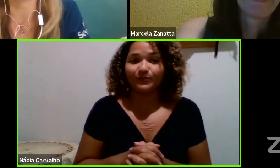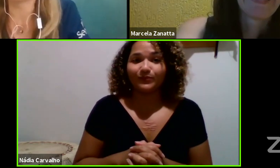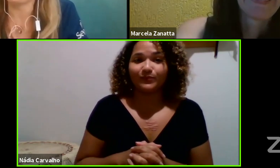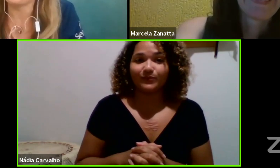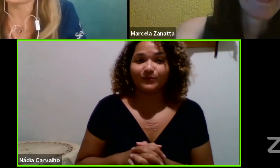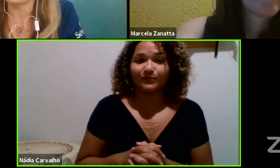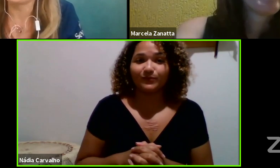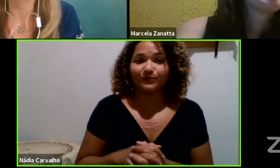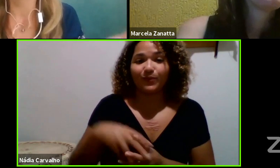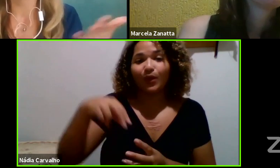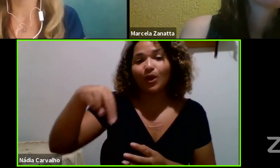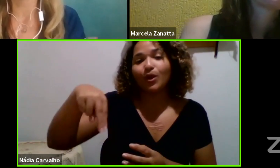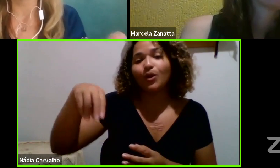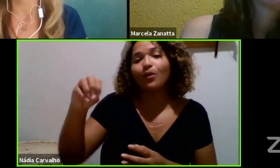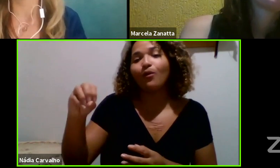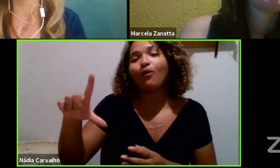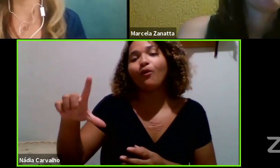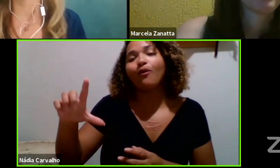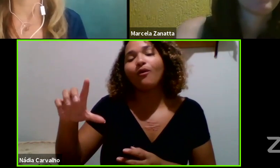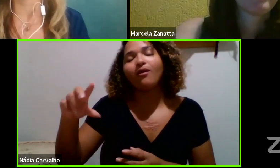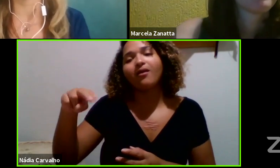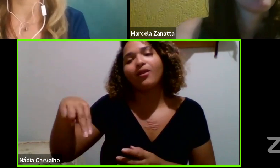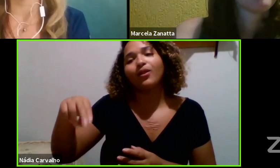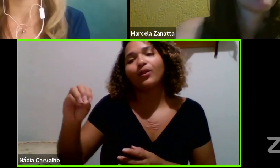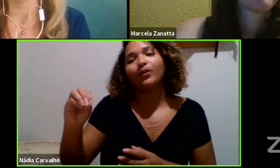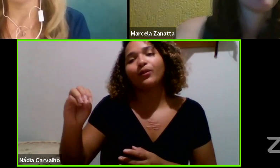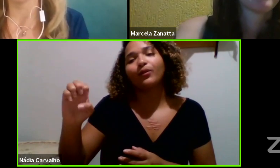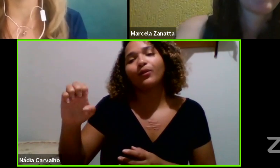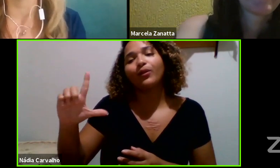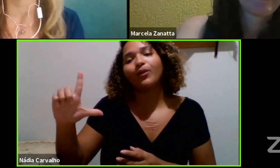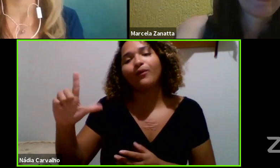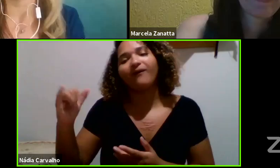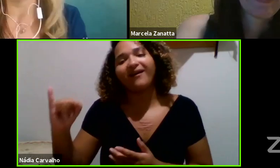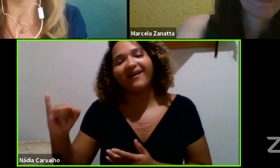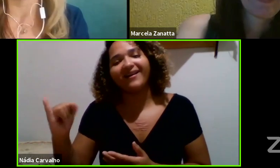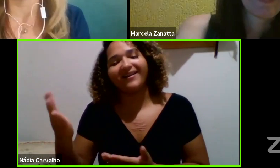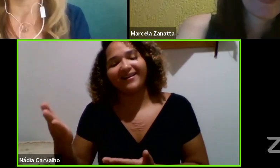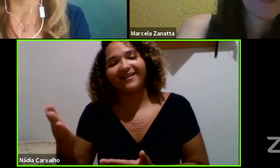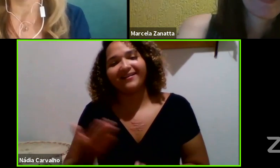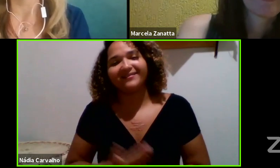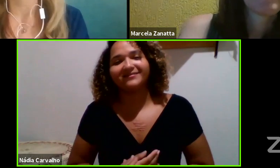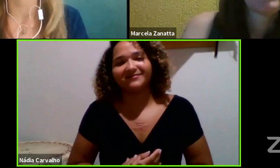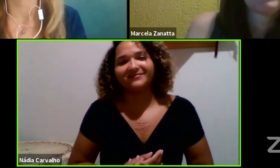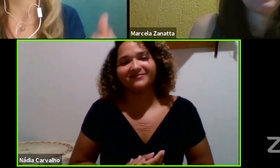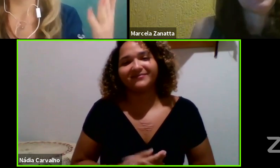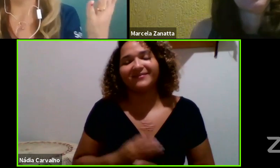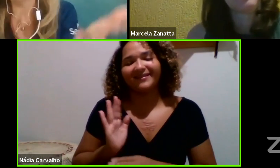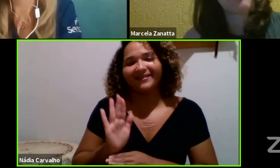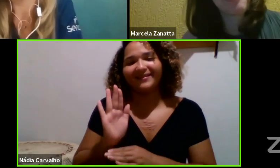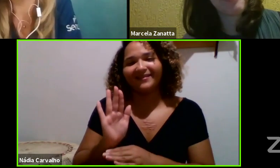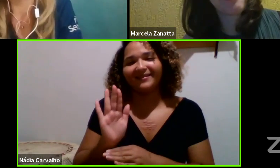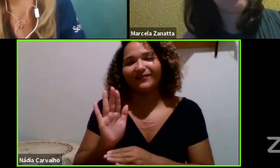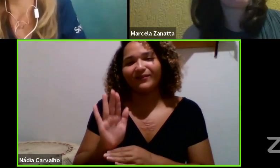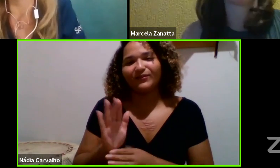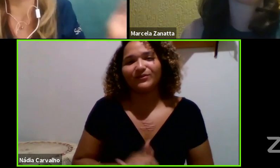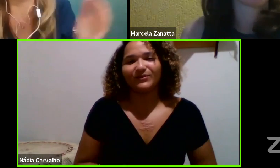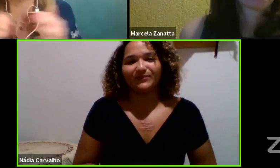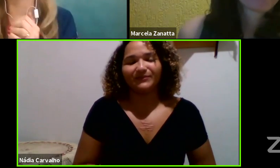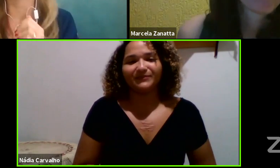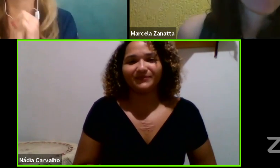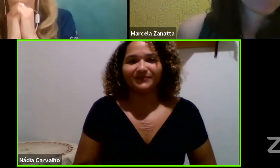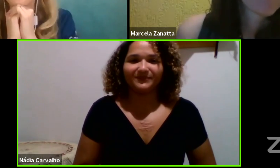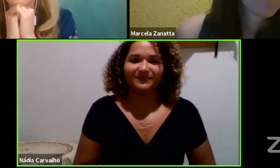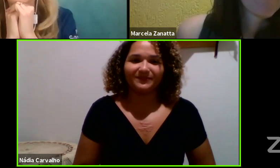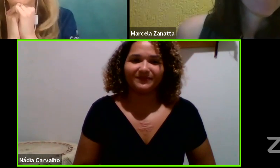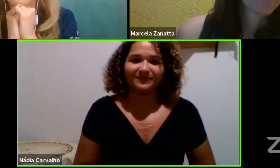nossa protagonista de todo o processo de parto e nascimento dentro da nossa pós-graduação. Má, fica à vontade para você